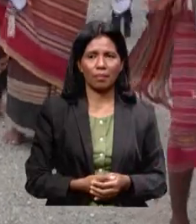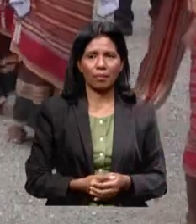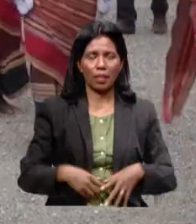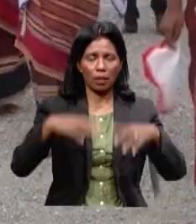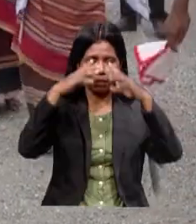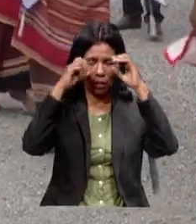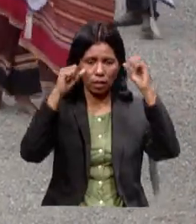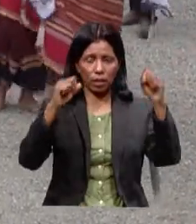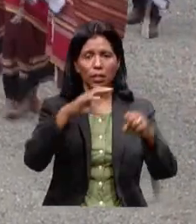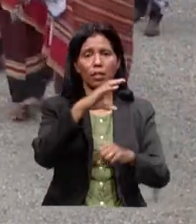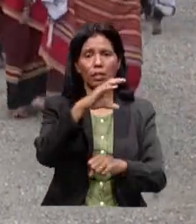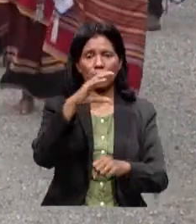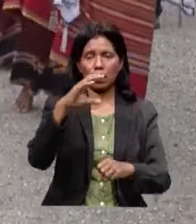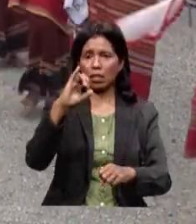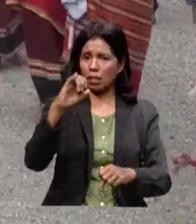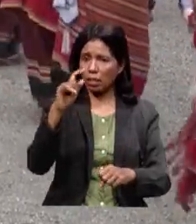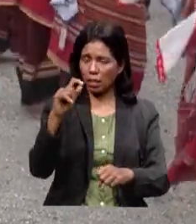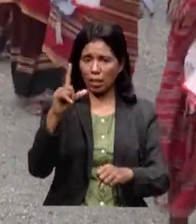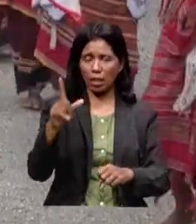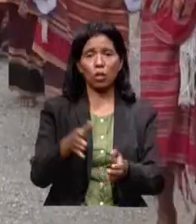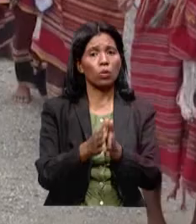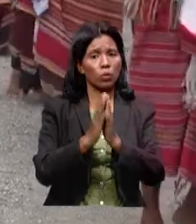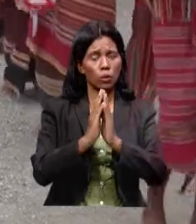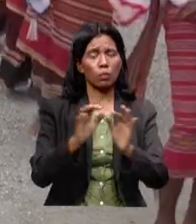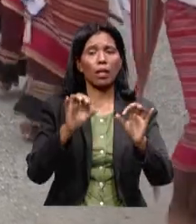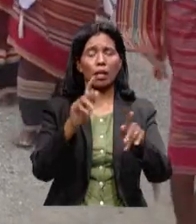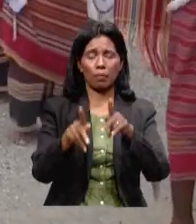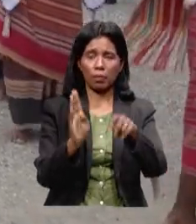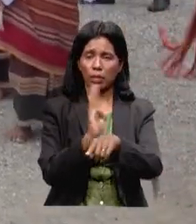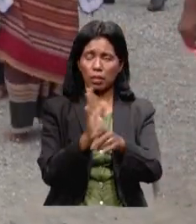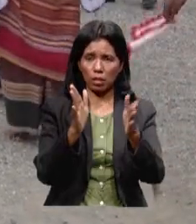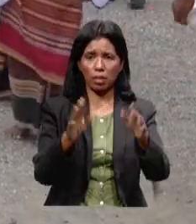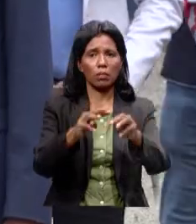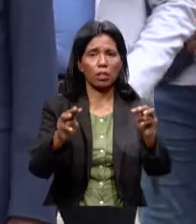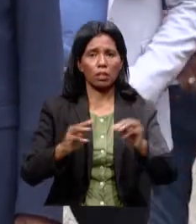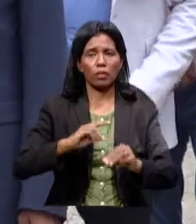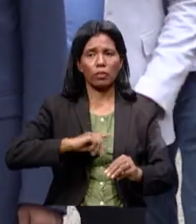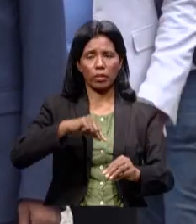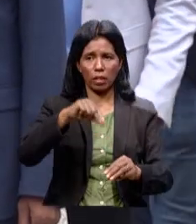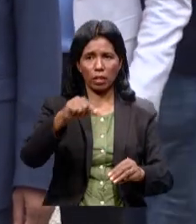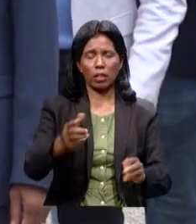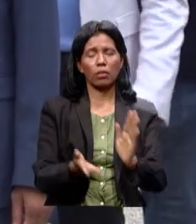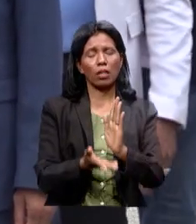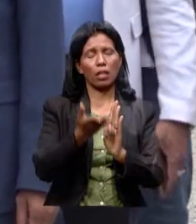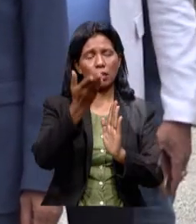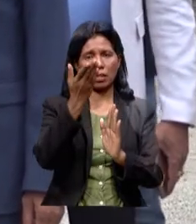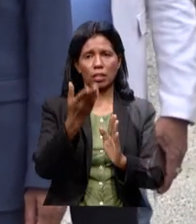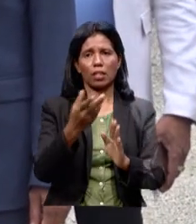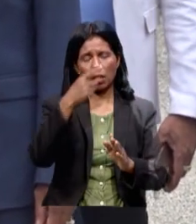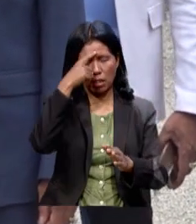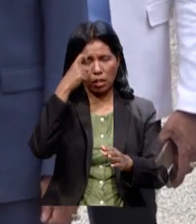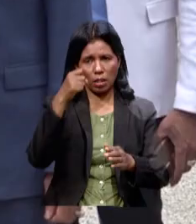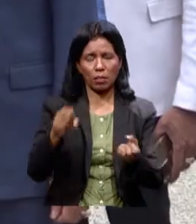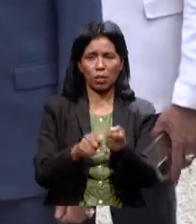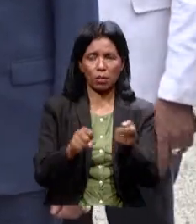Presidente Câmara Comércio e Indústria Timor-Leste husu ba negociante Sira e município Viqueque atua sem produção local, tamba contribui